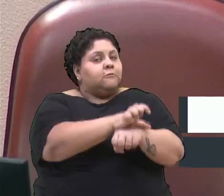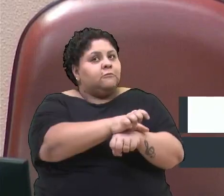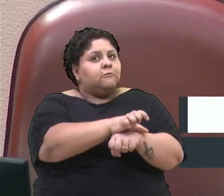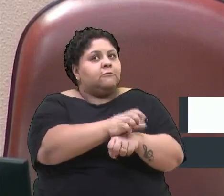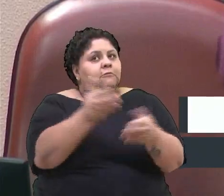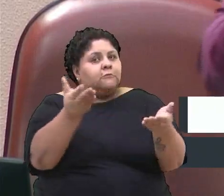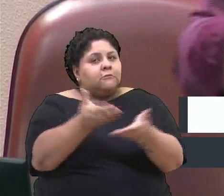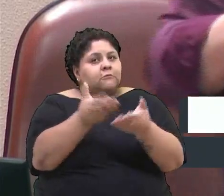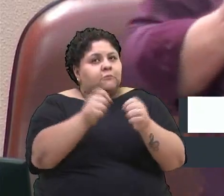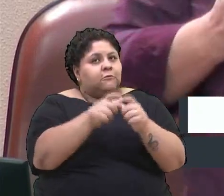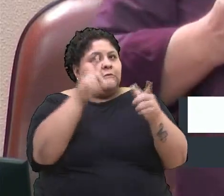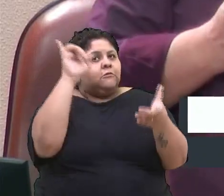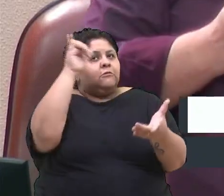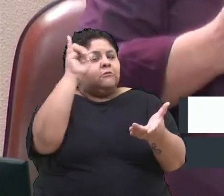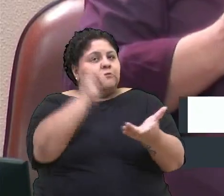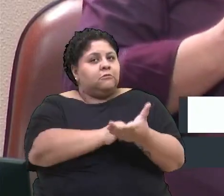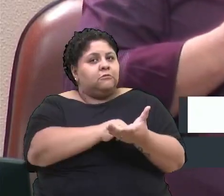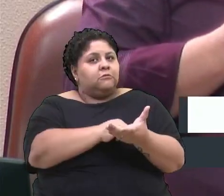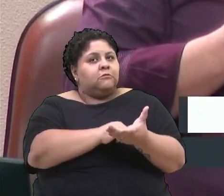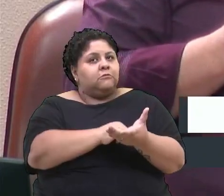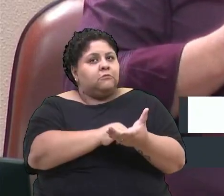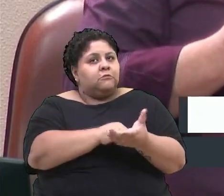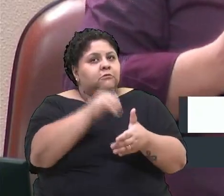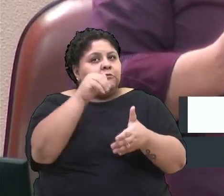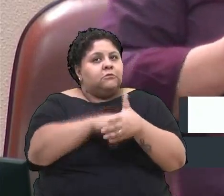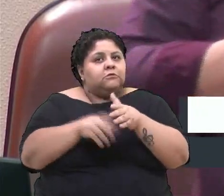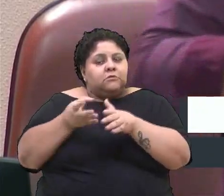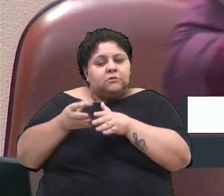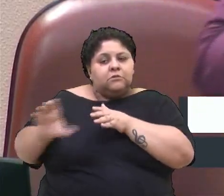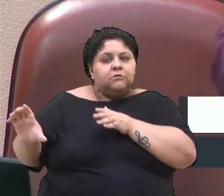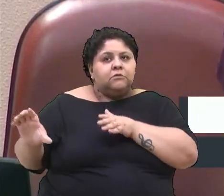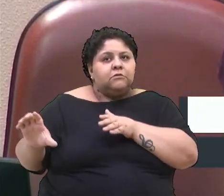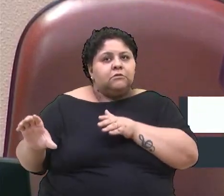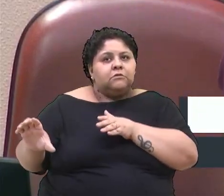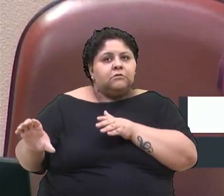agora ter aumento de impostos. Eu votarei contra, senhor presidente. Votarei a favor da moção.